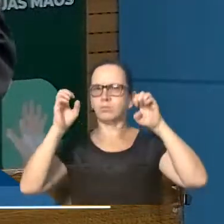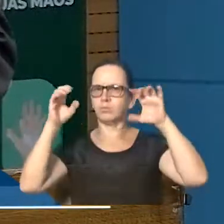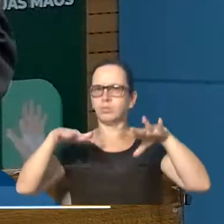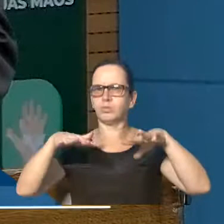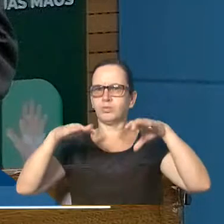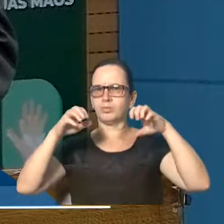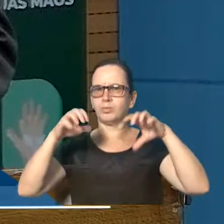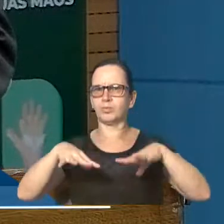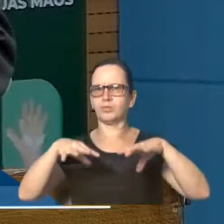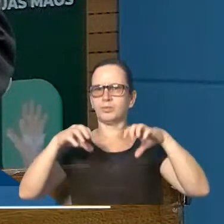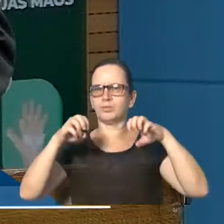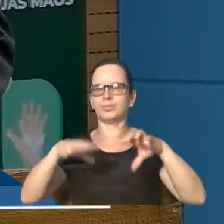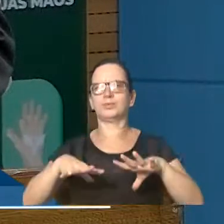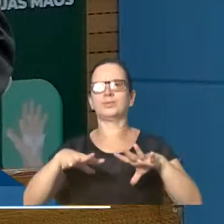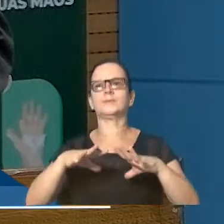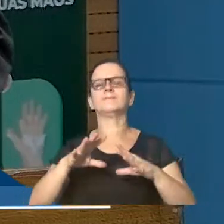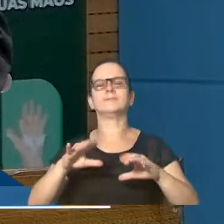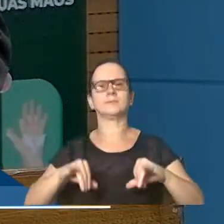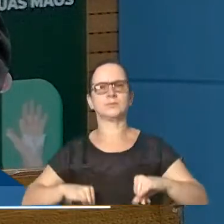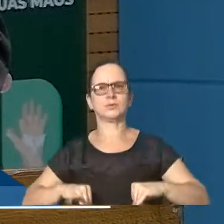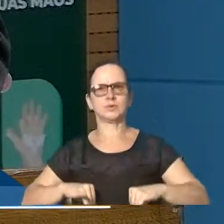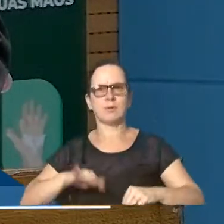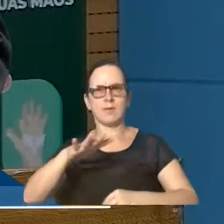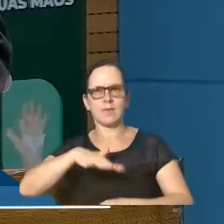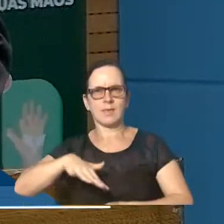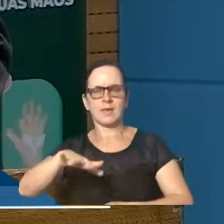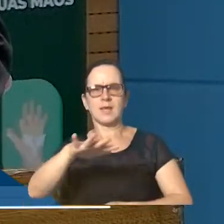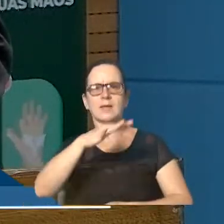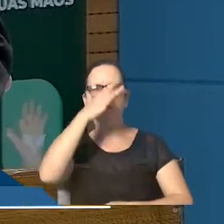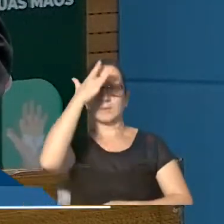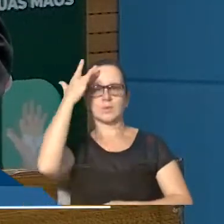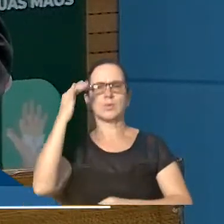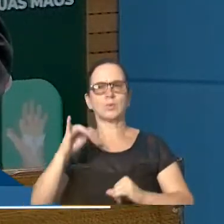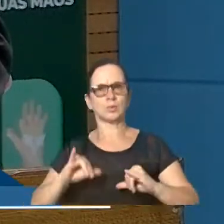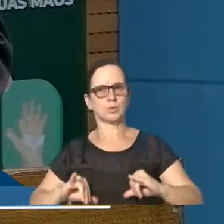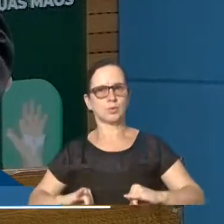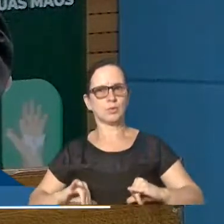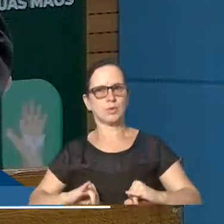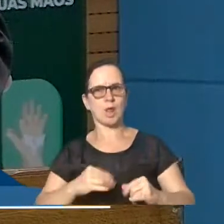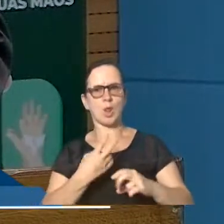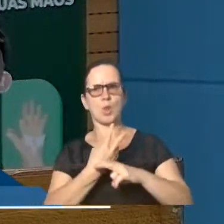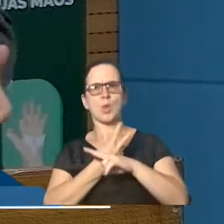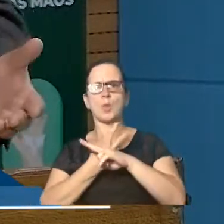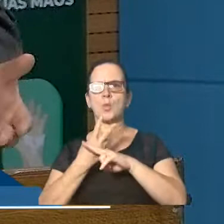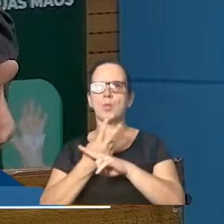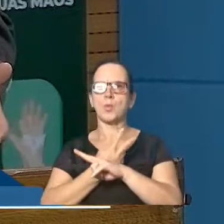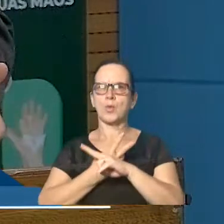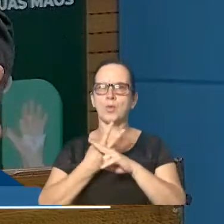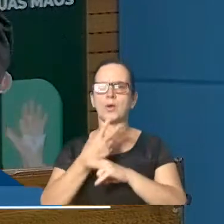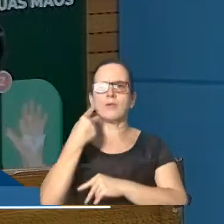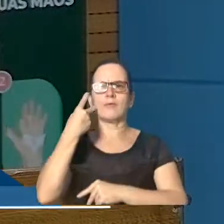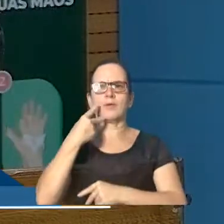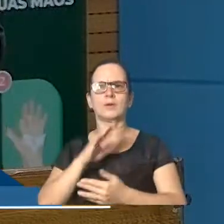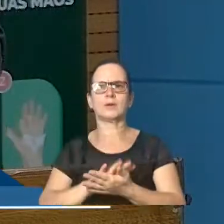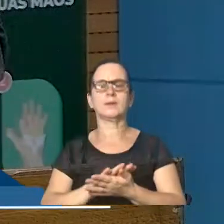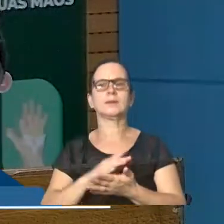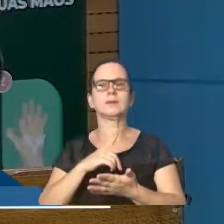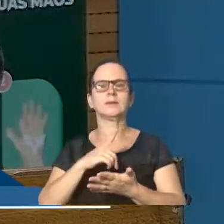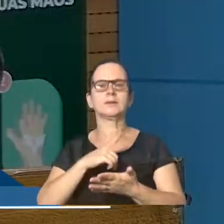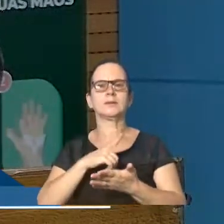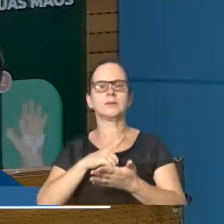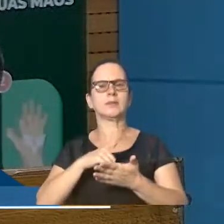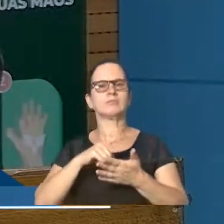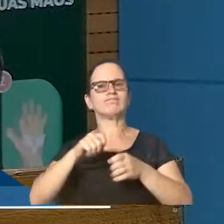sofrimento. Aquela comunidade vem à procura de nós, vereadores, para que possa, no mínimo, passar a